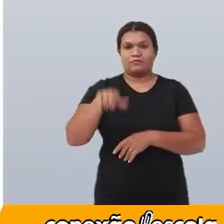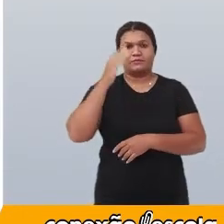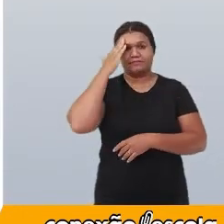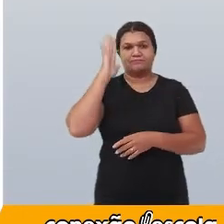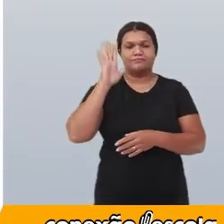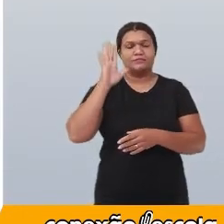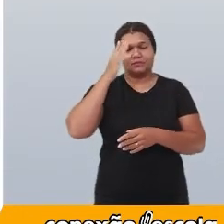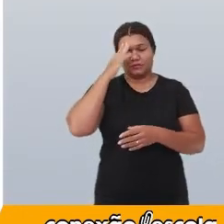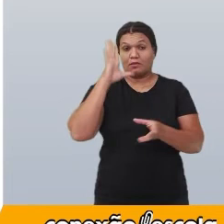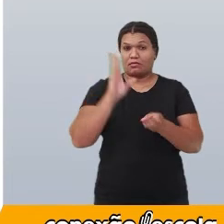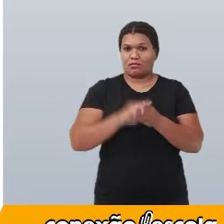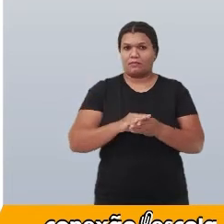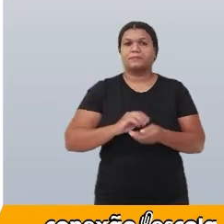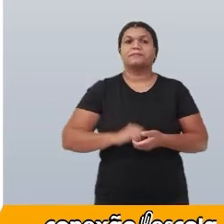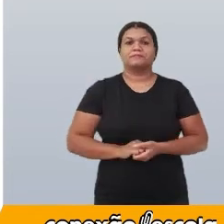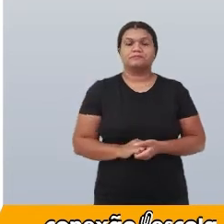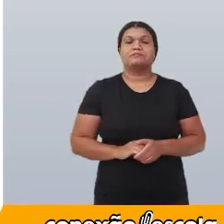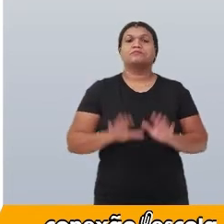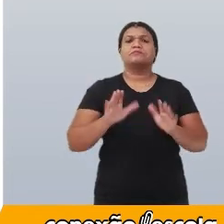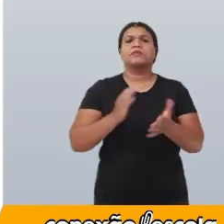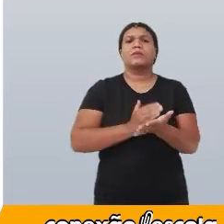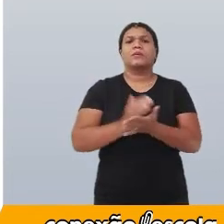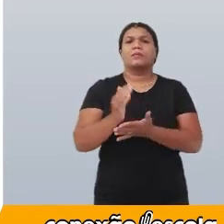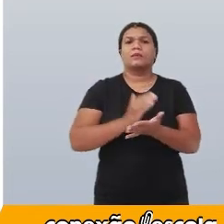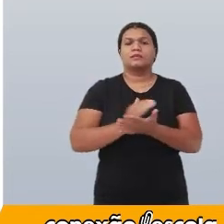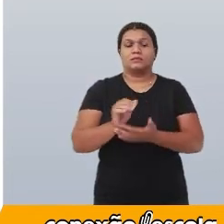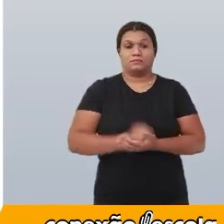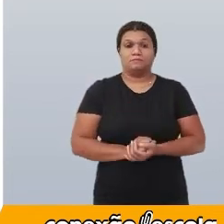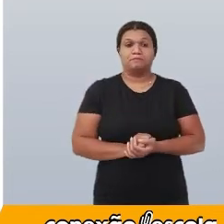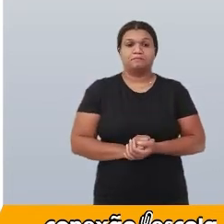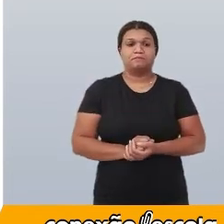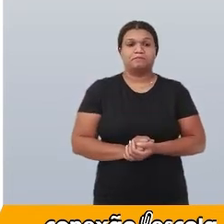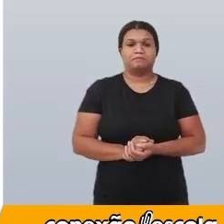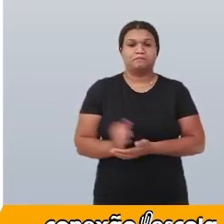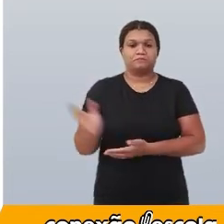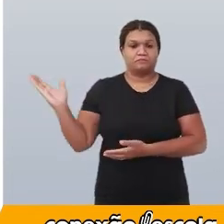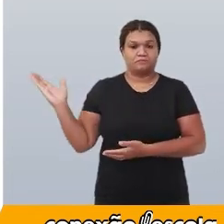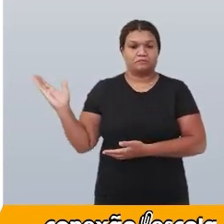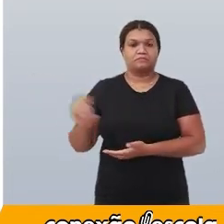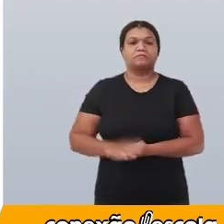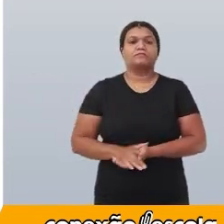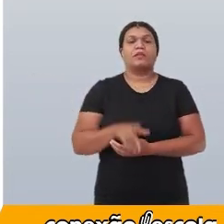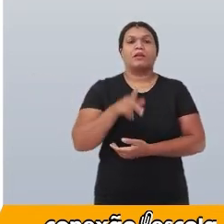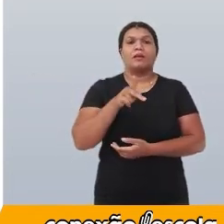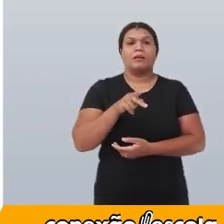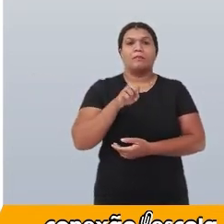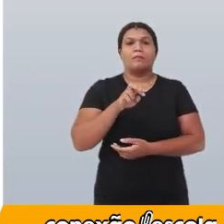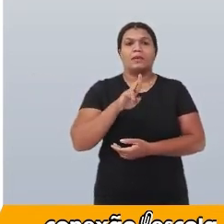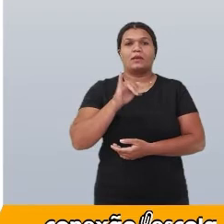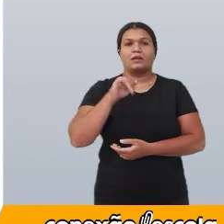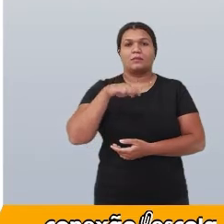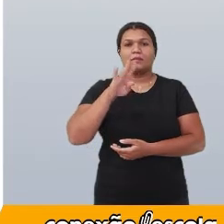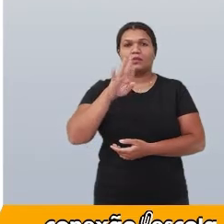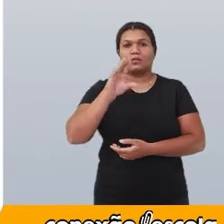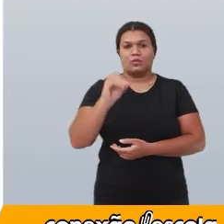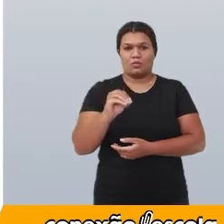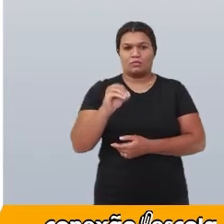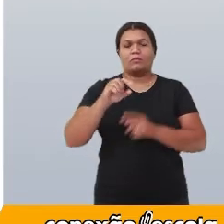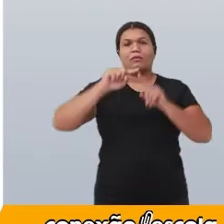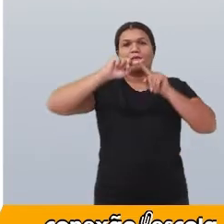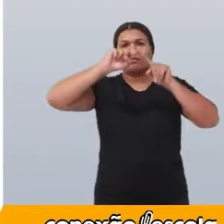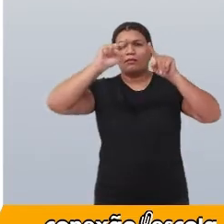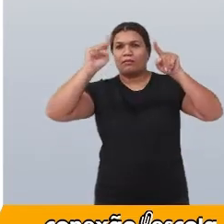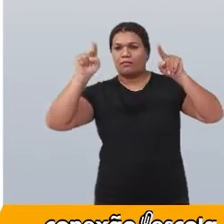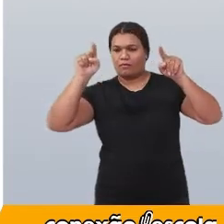de você entender. Para começar, perímetro é a medida do contorno de uma